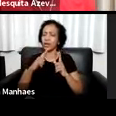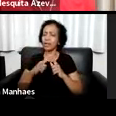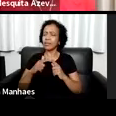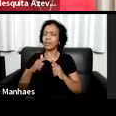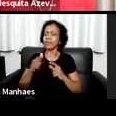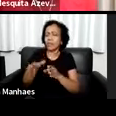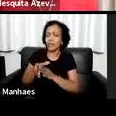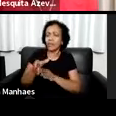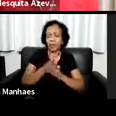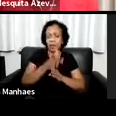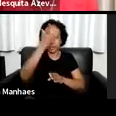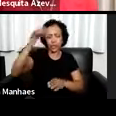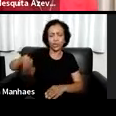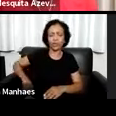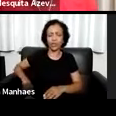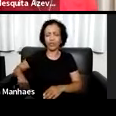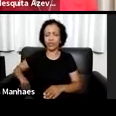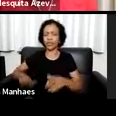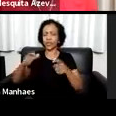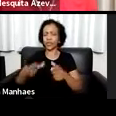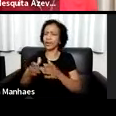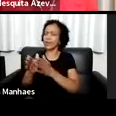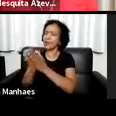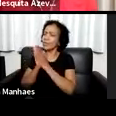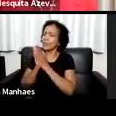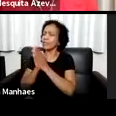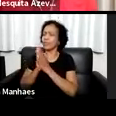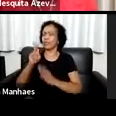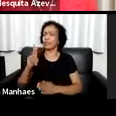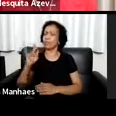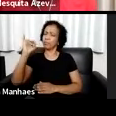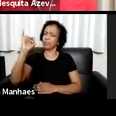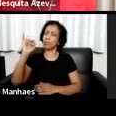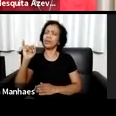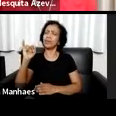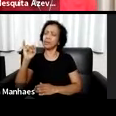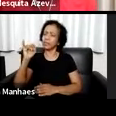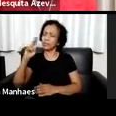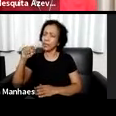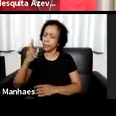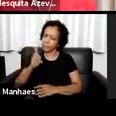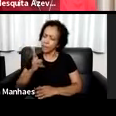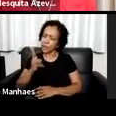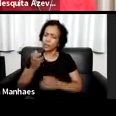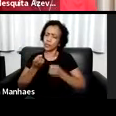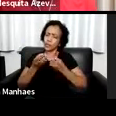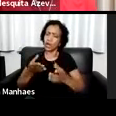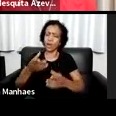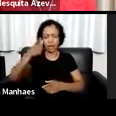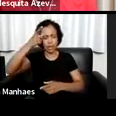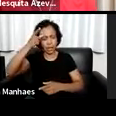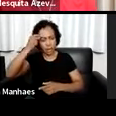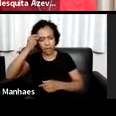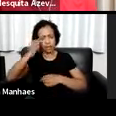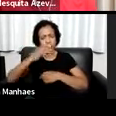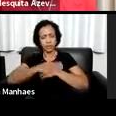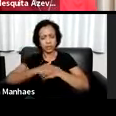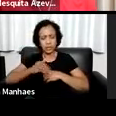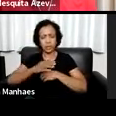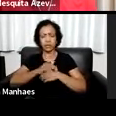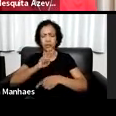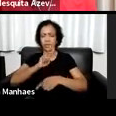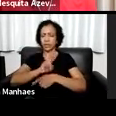neste tempo ali. Por favor, Pai, que o Senhor mesmo esteja trazendo alívio, conforto, a esses que